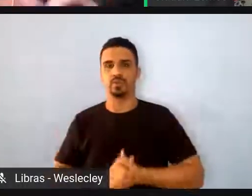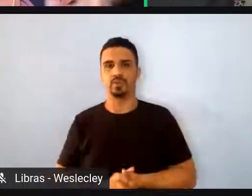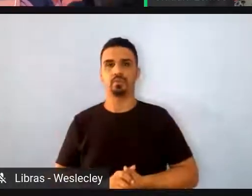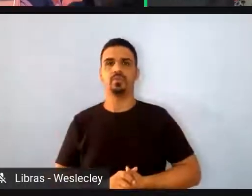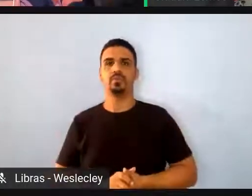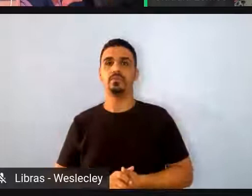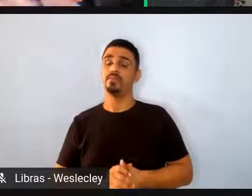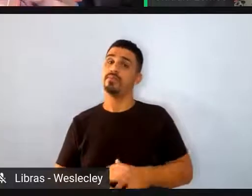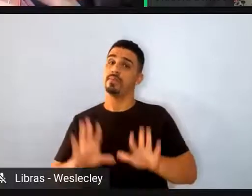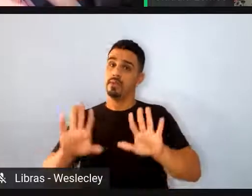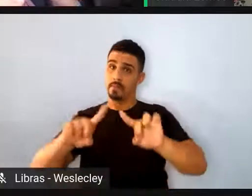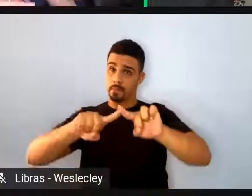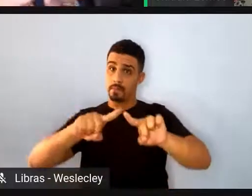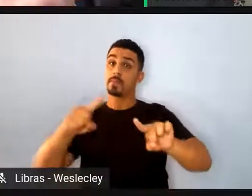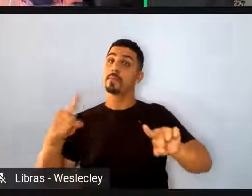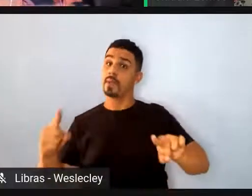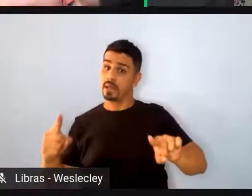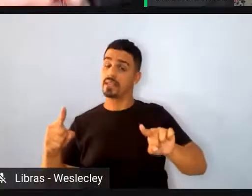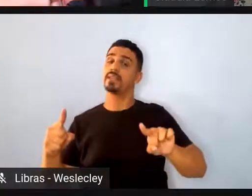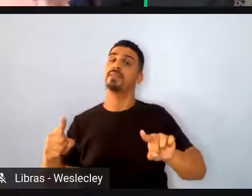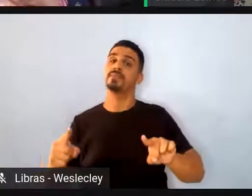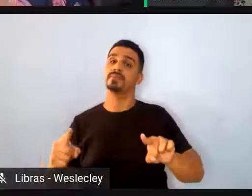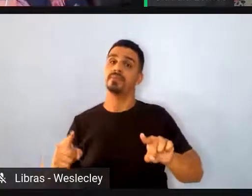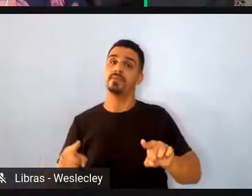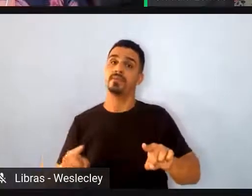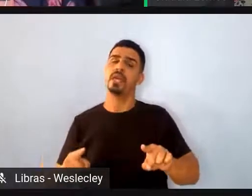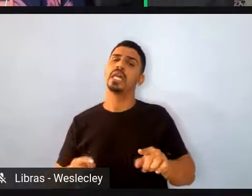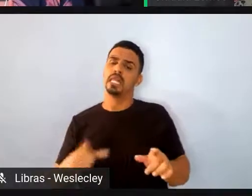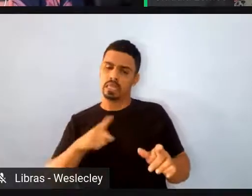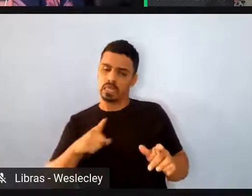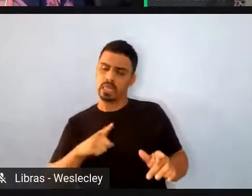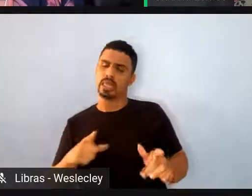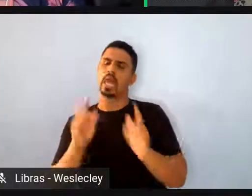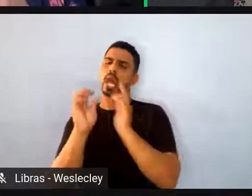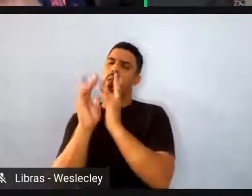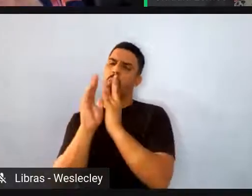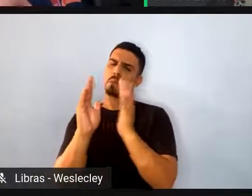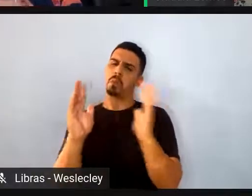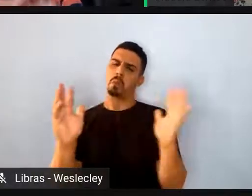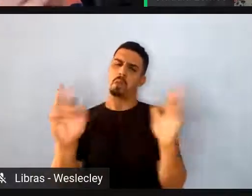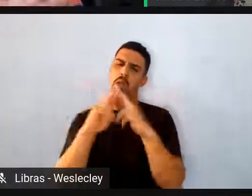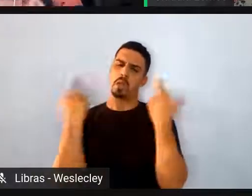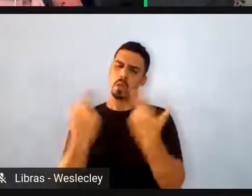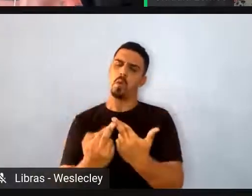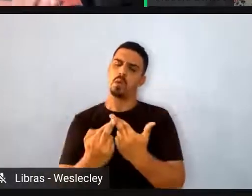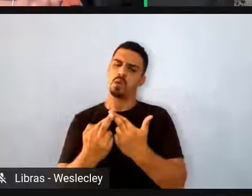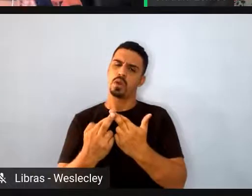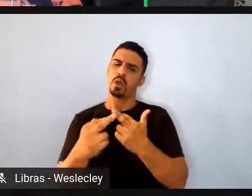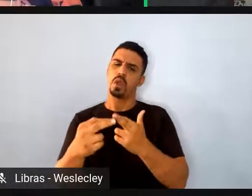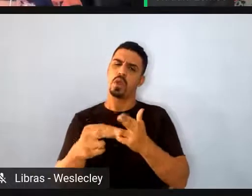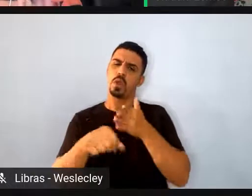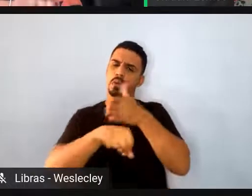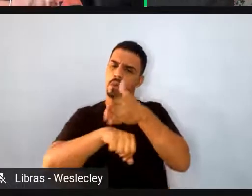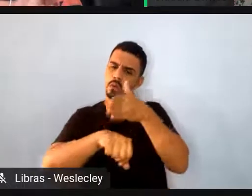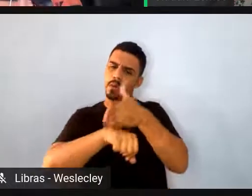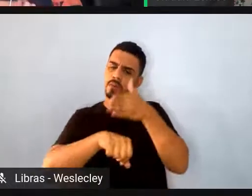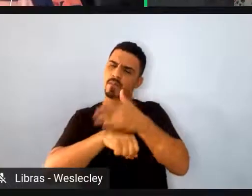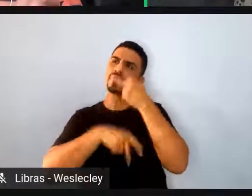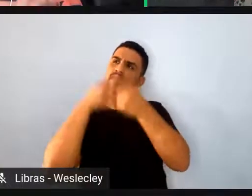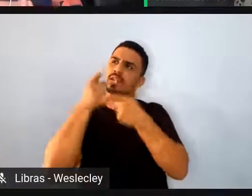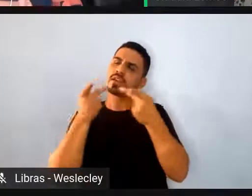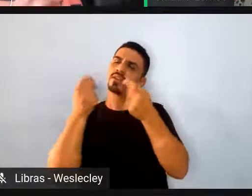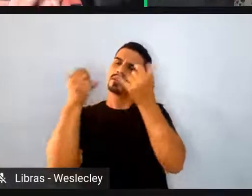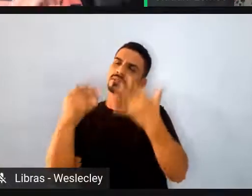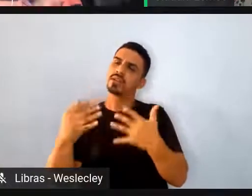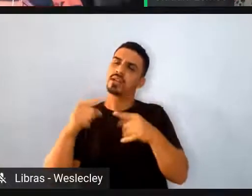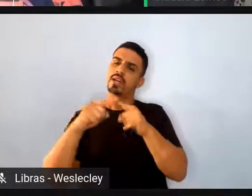Mas, é isso que a Cláudia falou, apesar de ser feito ao longo da sessão, não interrompe o parlamentar. Essas intervenções,